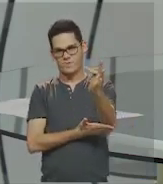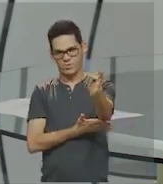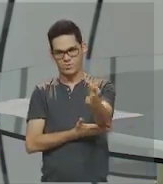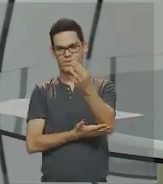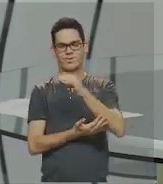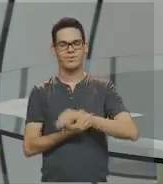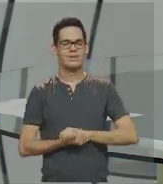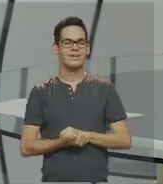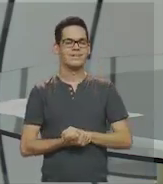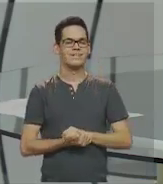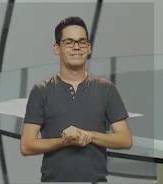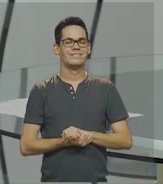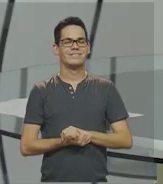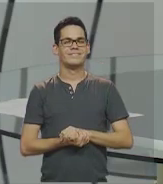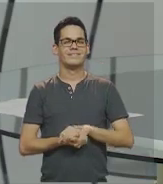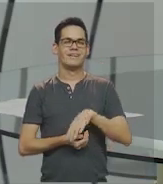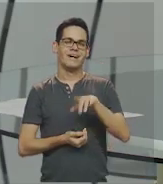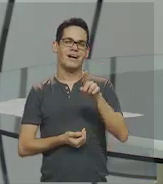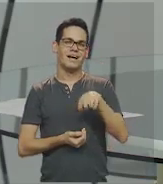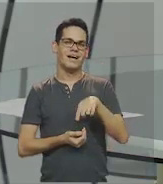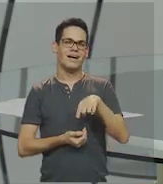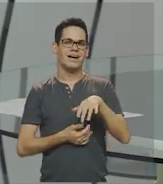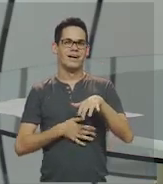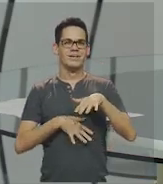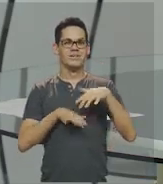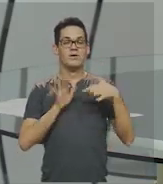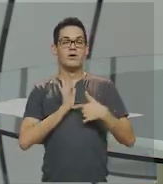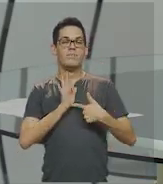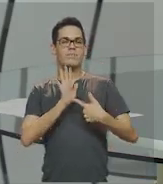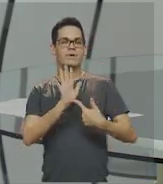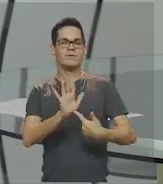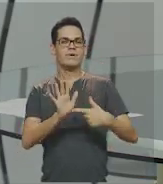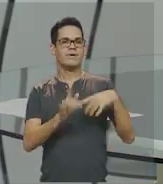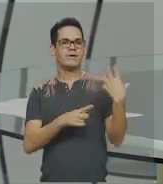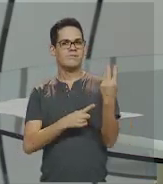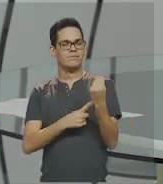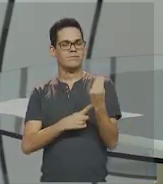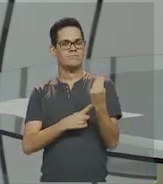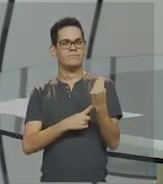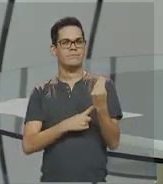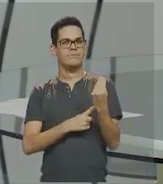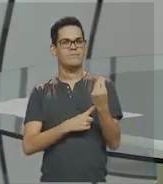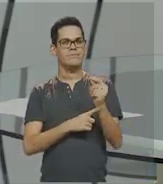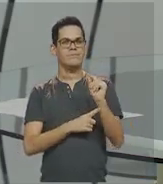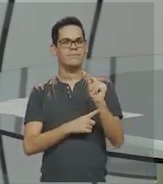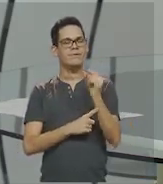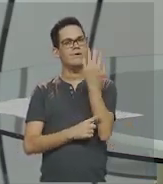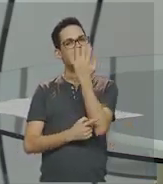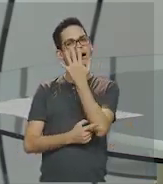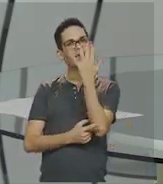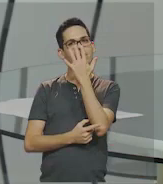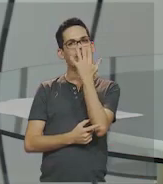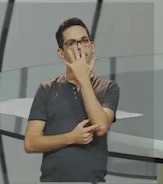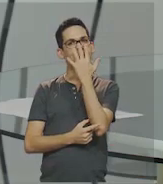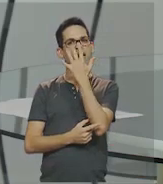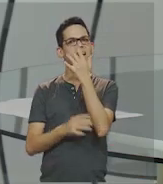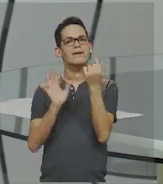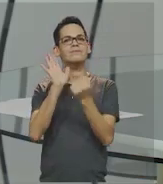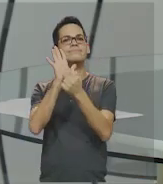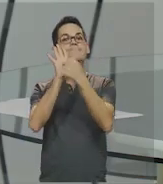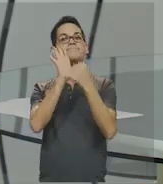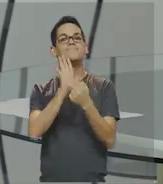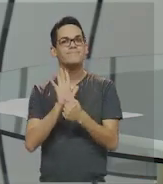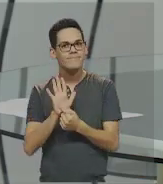anos seguintes aí. E o pontilhismo, ele é uma técnica de colorir através dos